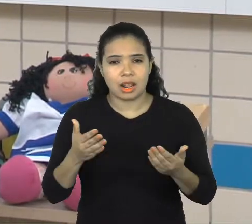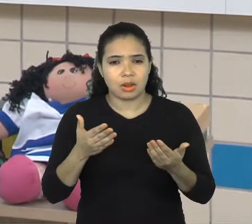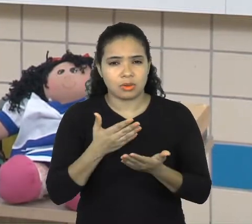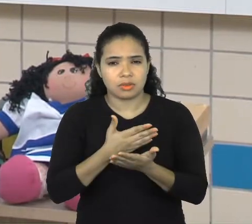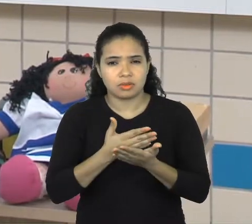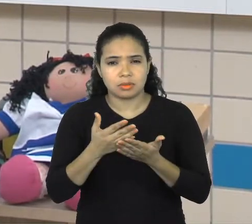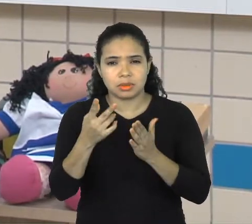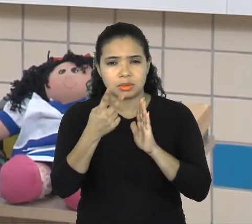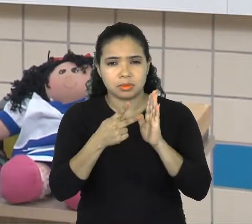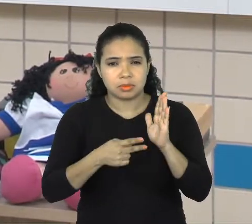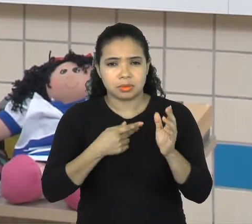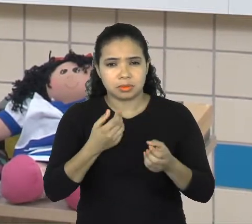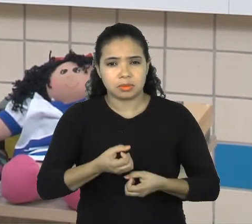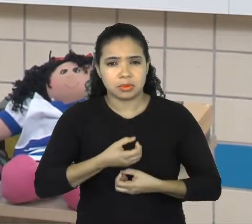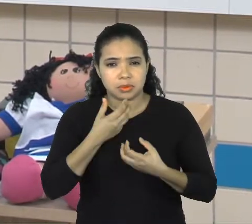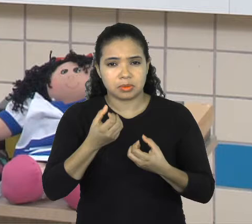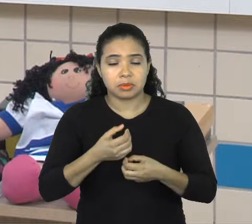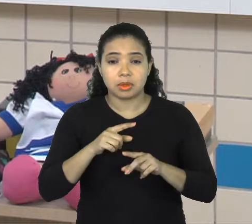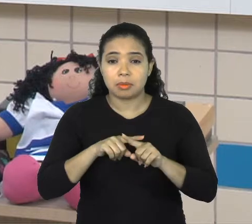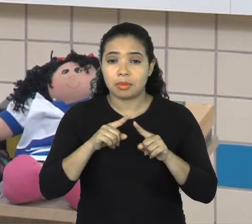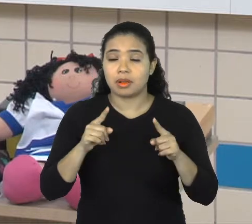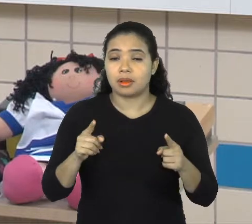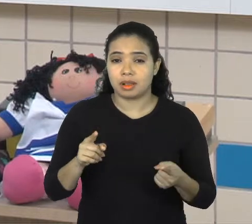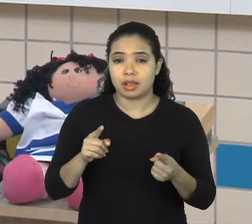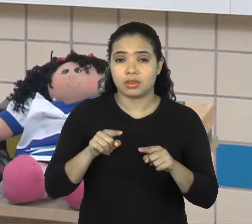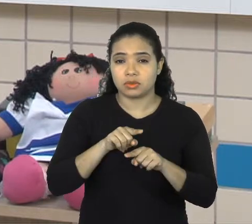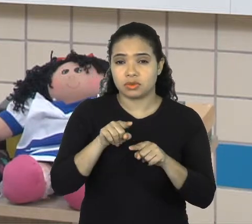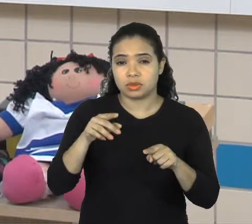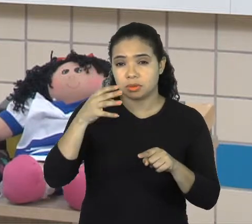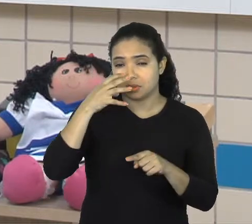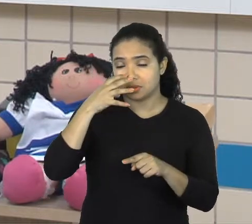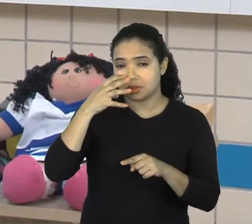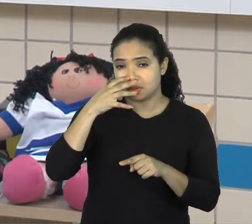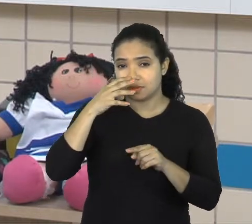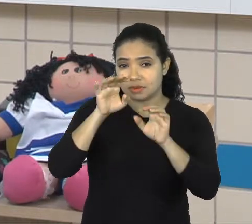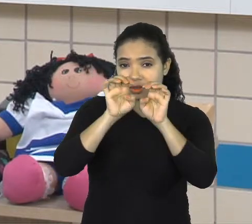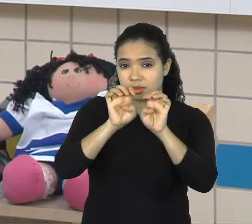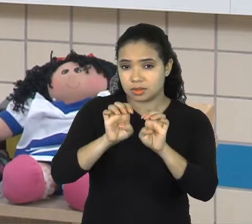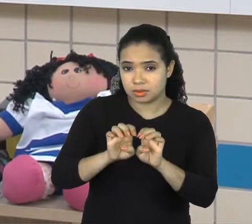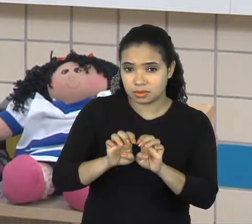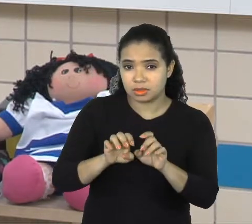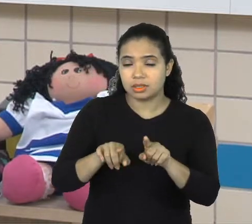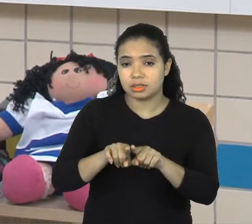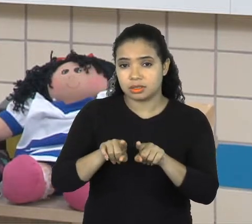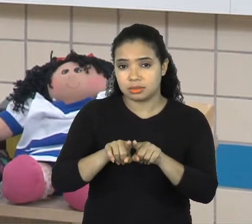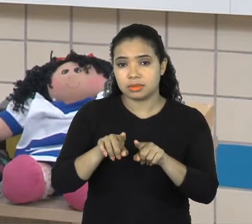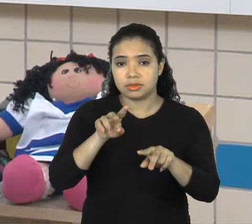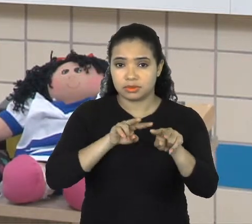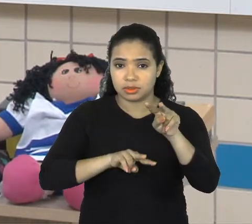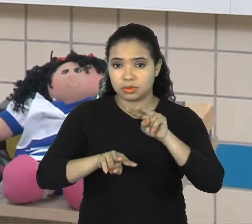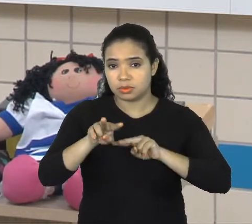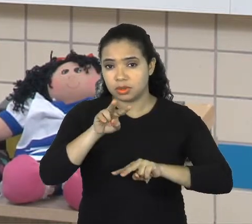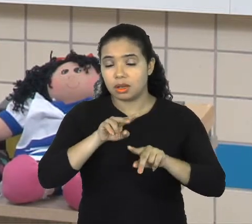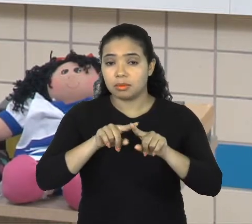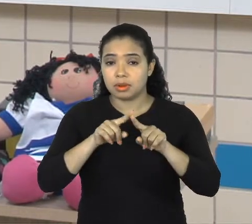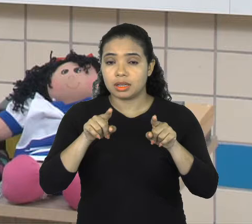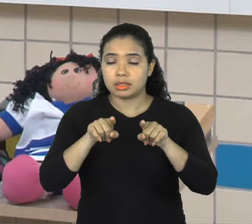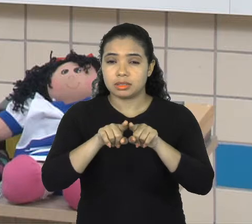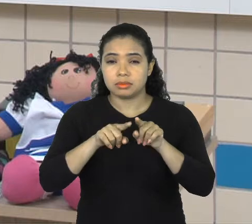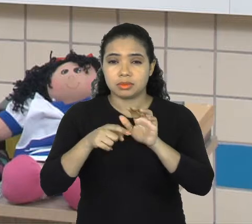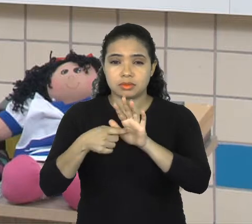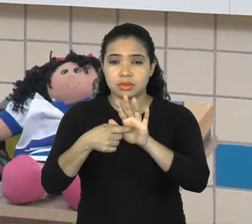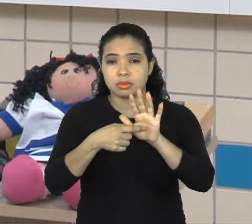um poema, só que de forma onde vocês vão observar não só a estrutura, esse também é visual, mas ele vai